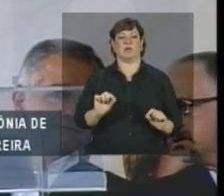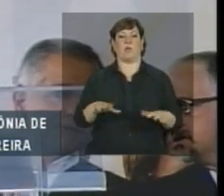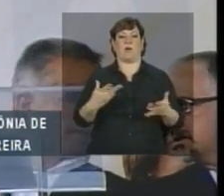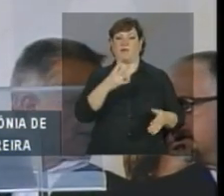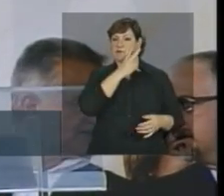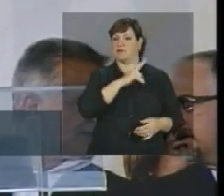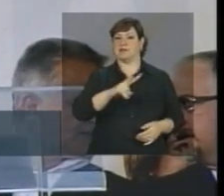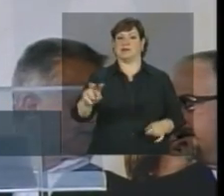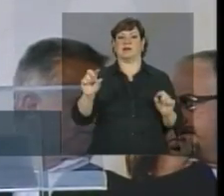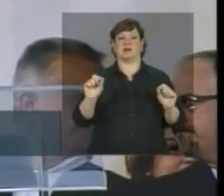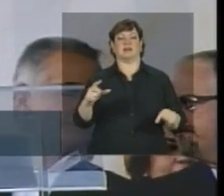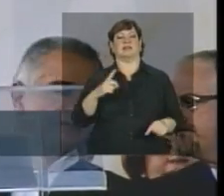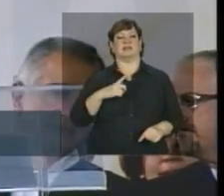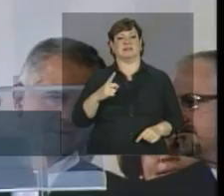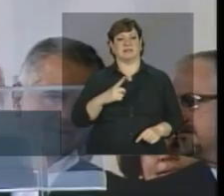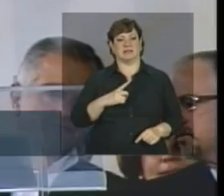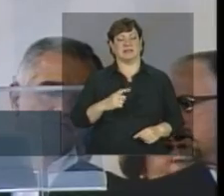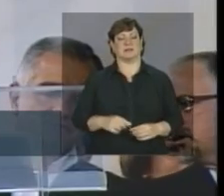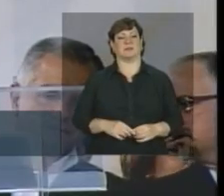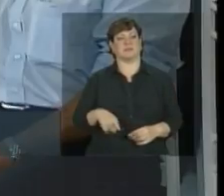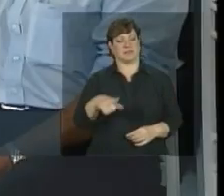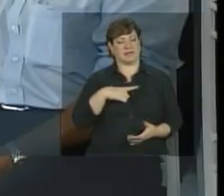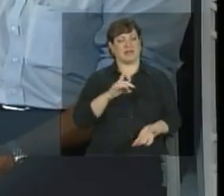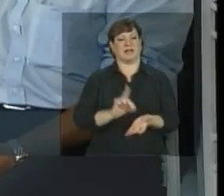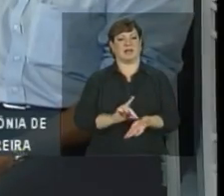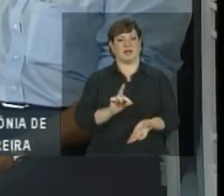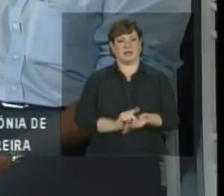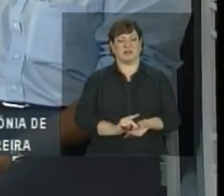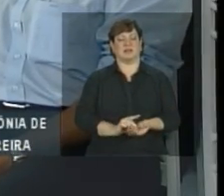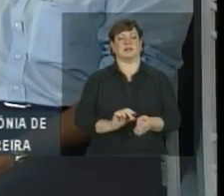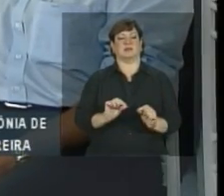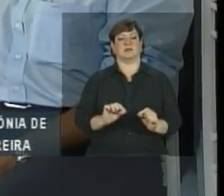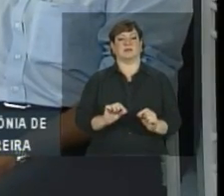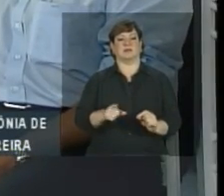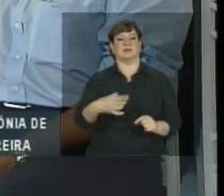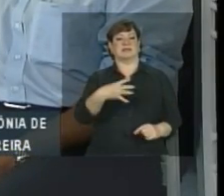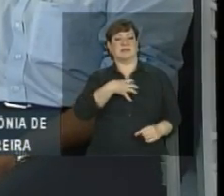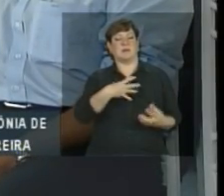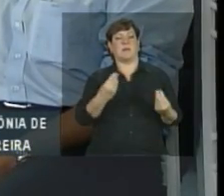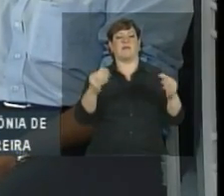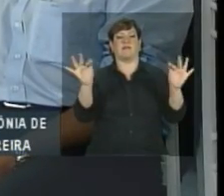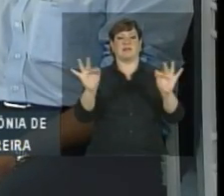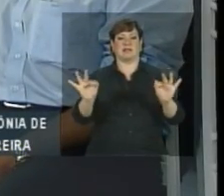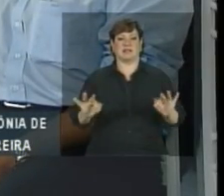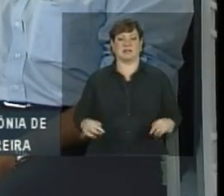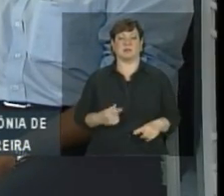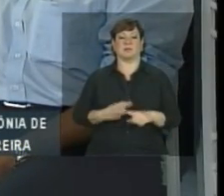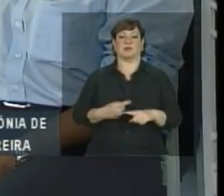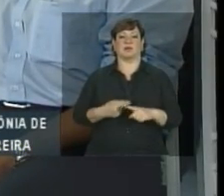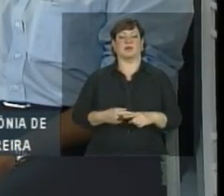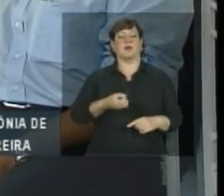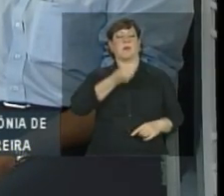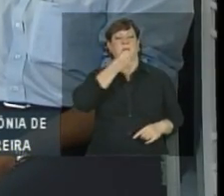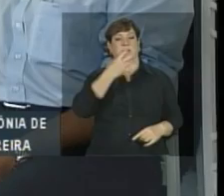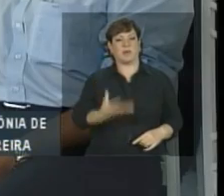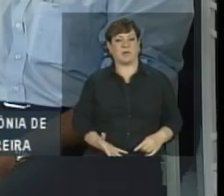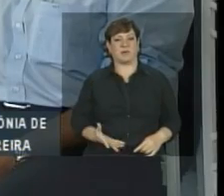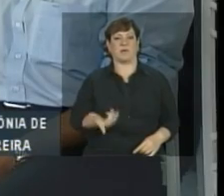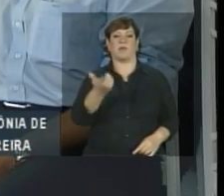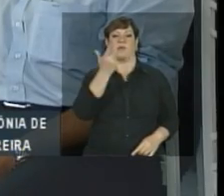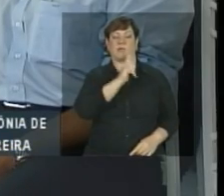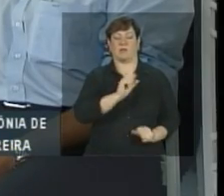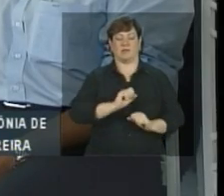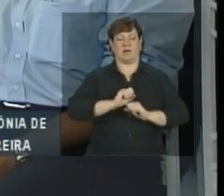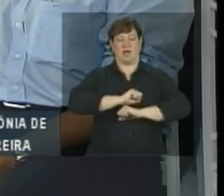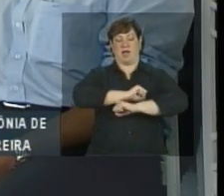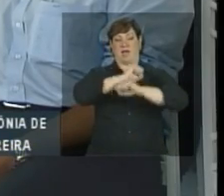o prefeito, o senhor tem realmente que se considerar muito feliz, né, porque dá gosto acordar numa cidade como o Rio de